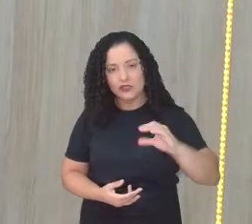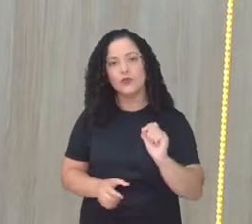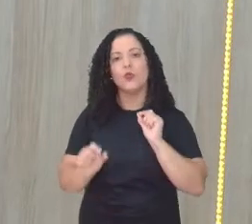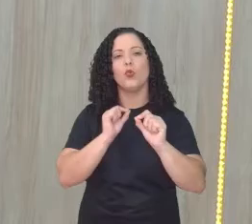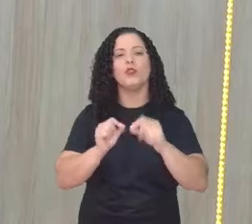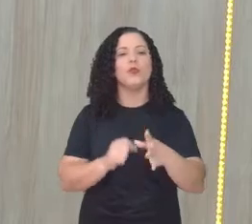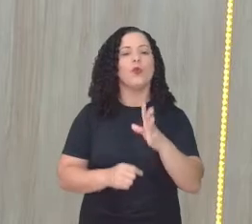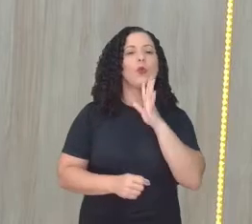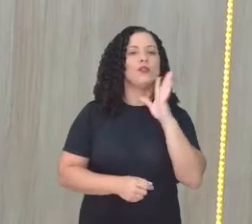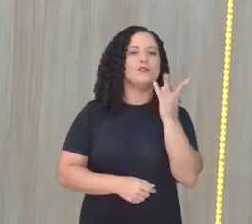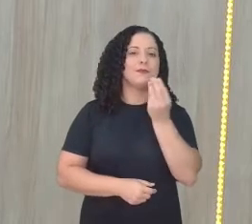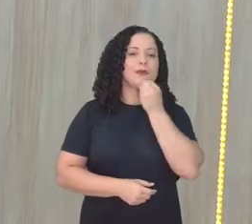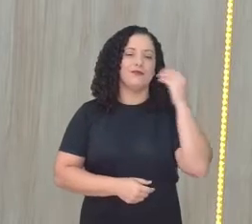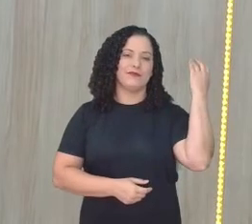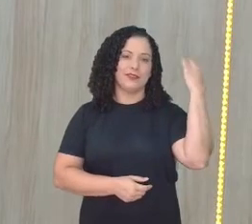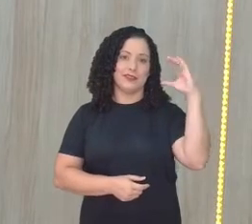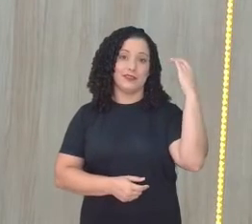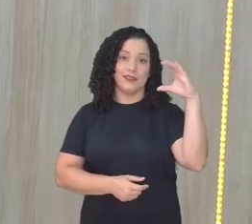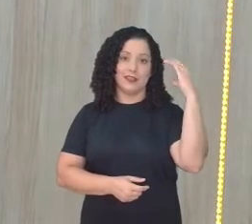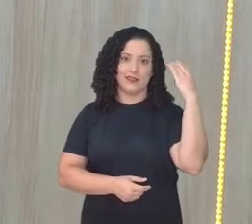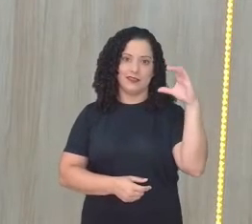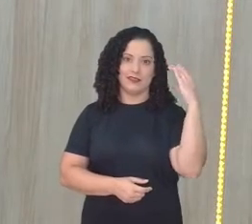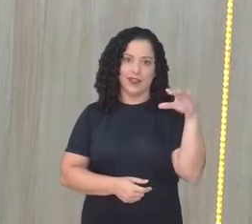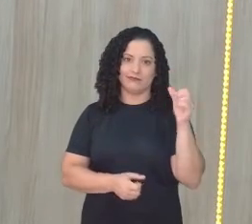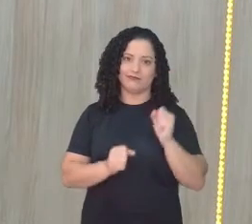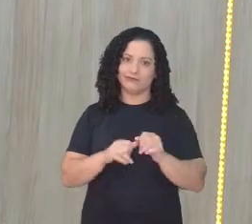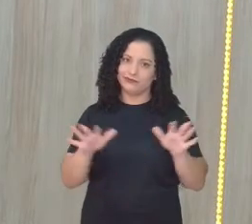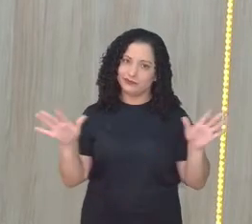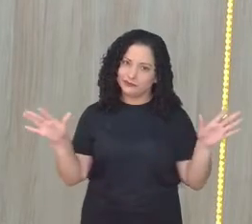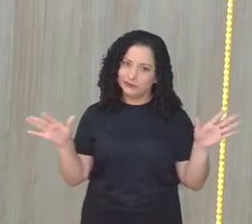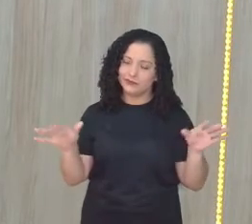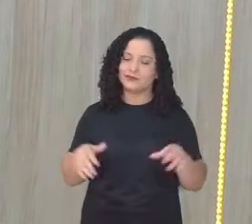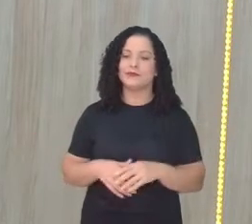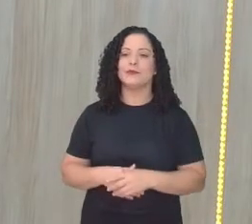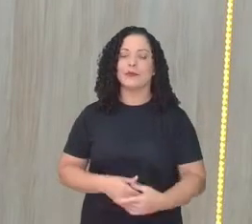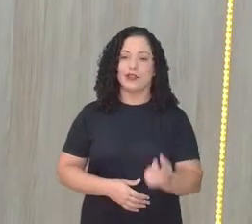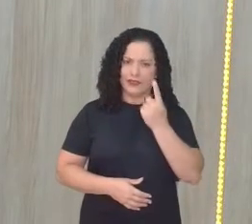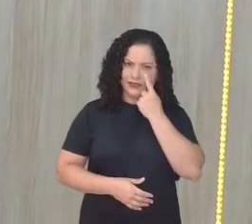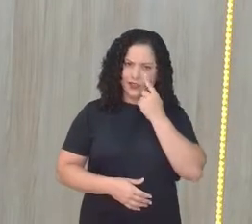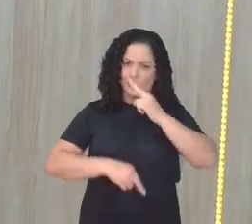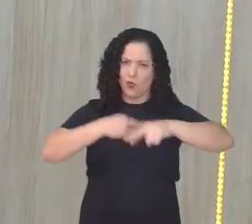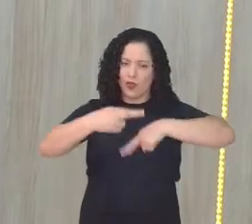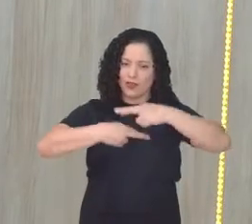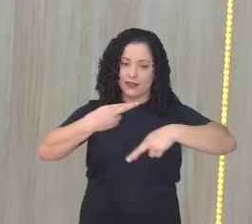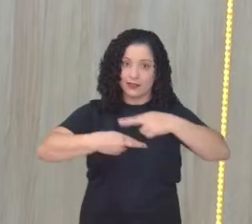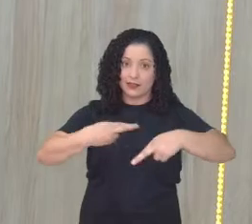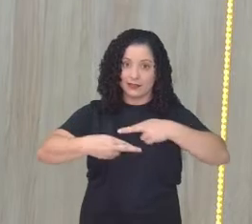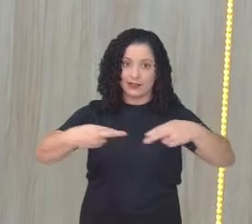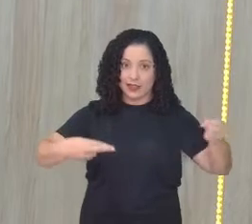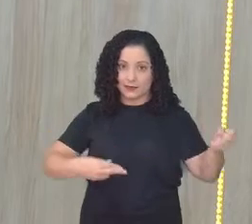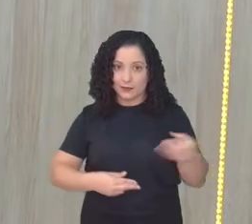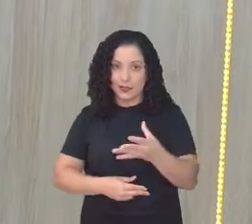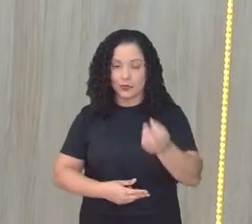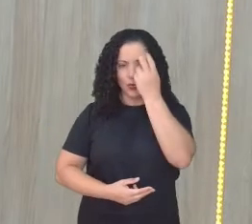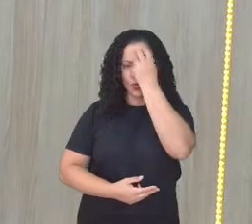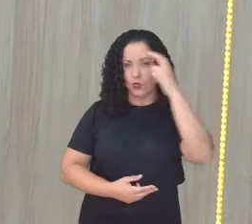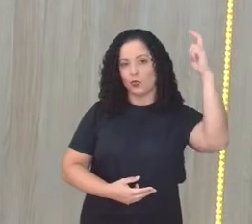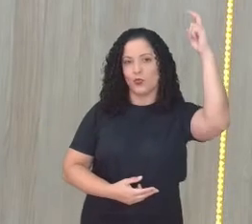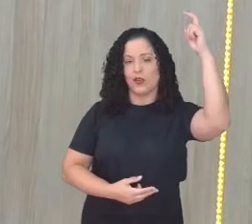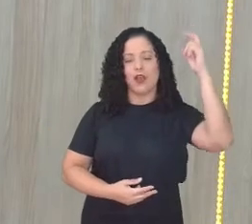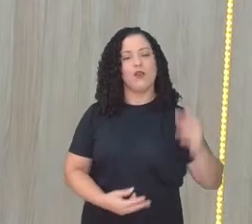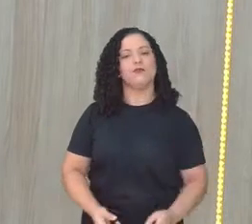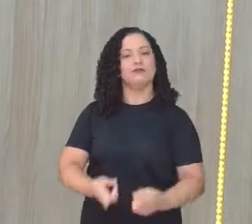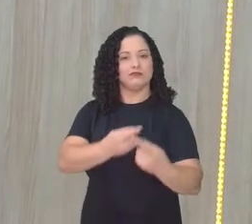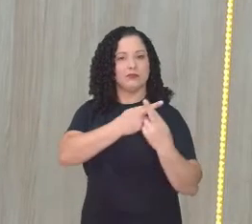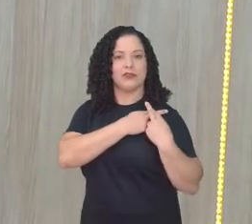científico, né? Então, vejam, a gente viu que o renascimento cultural ele foi responsável